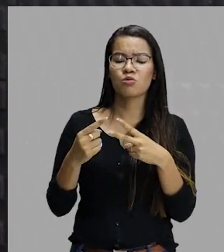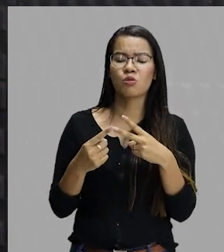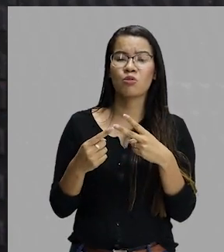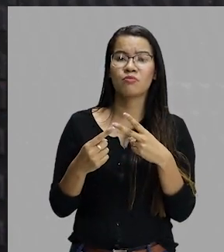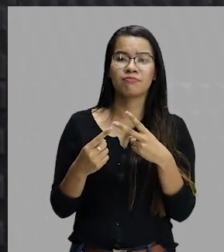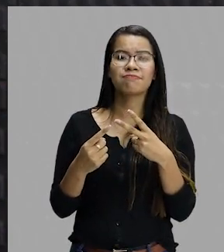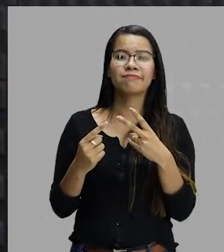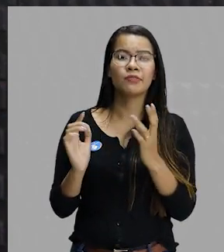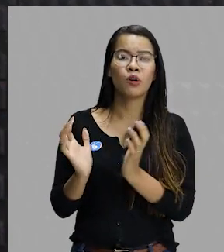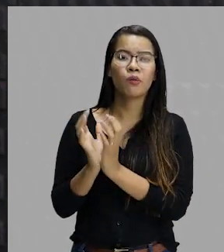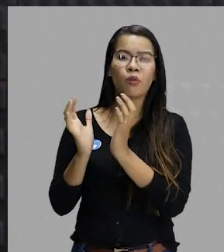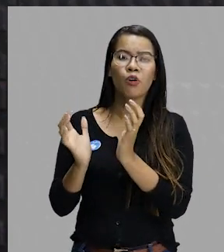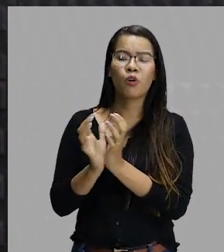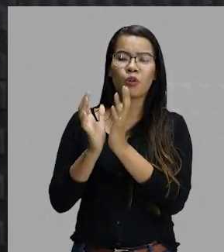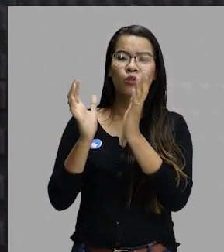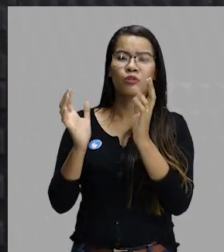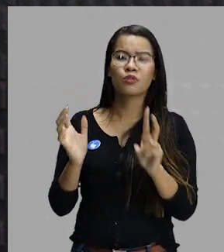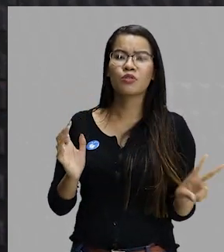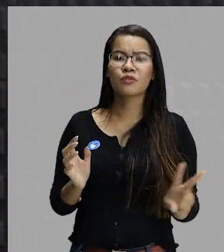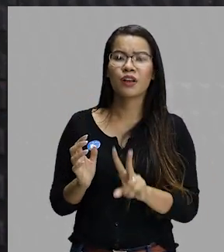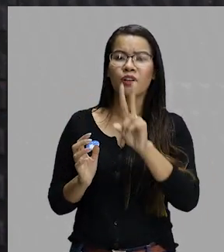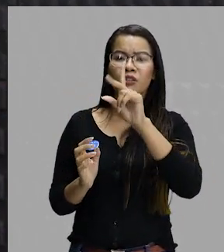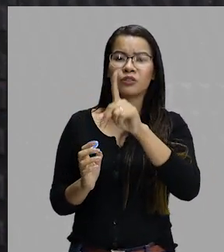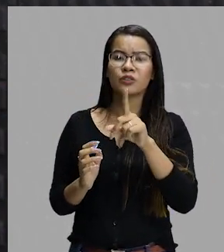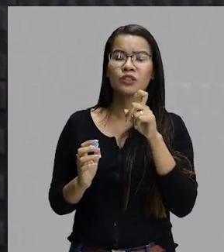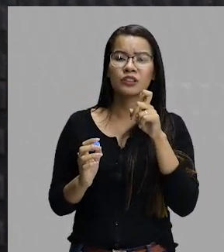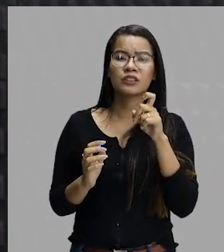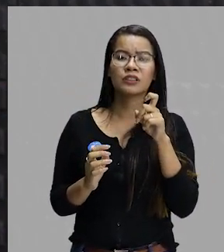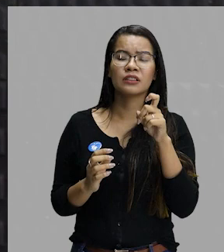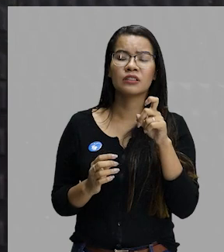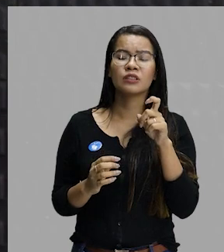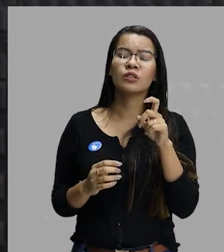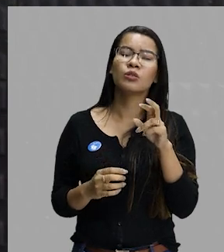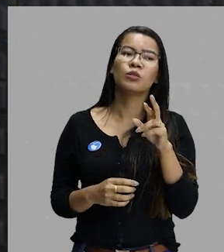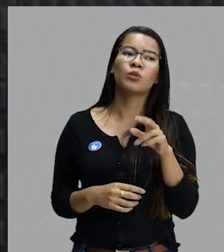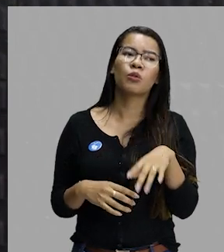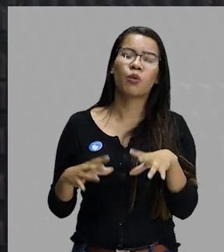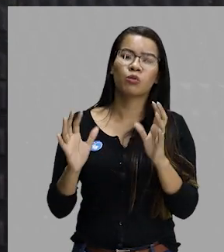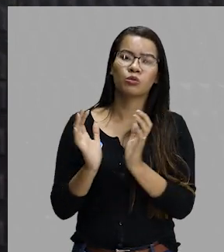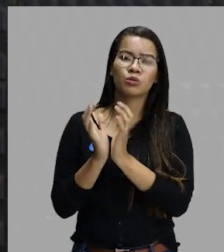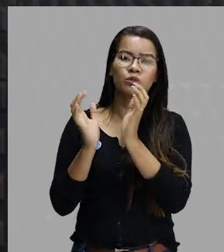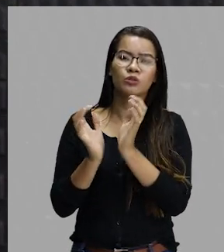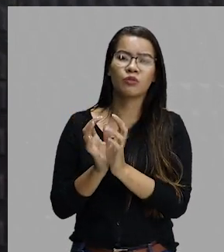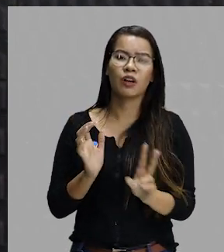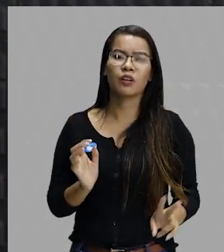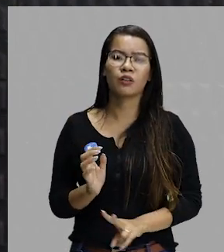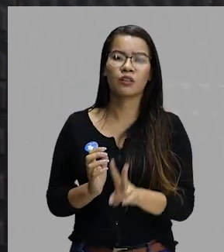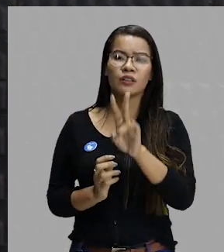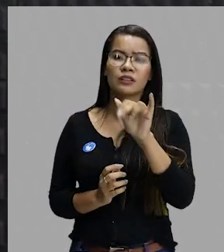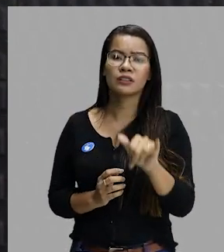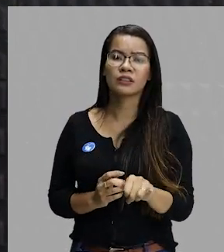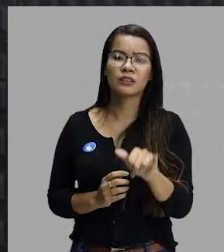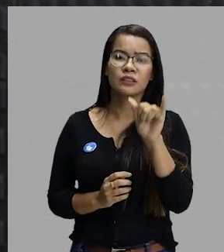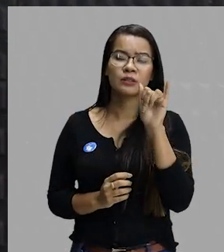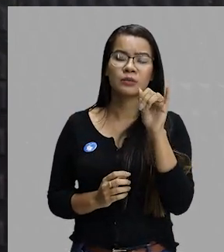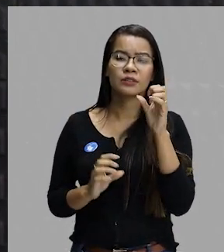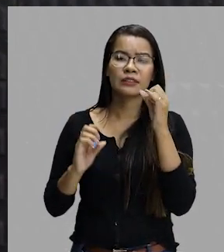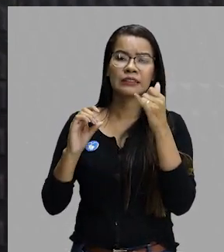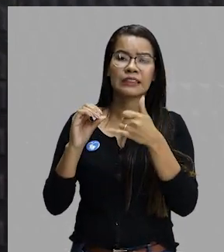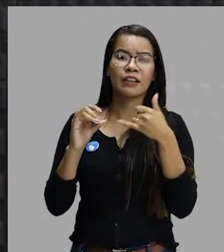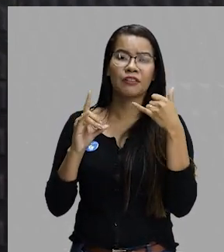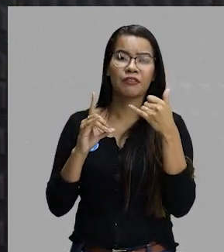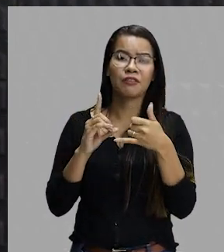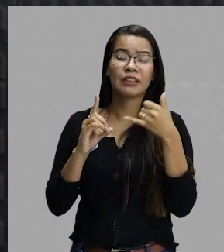pessoal? Conjunto dos valores de x e o conjunto dos valores de y, que no caso é o conjunto dos reais. Definida